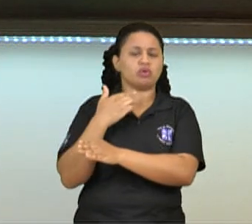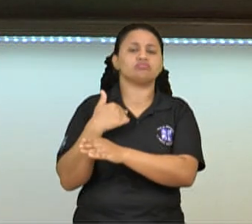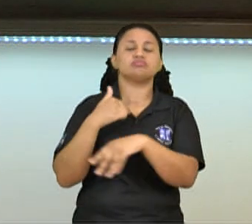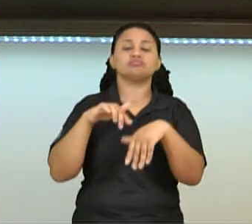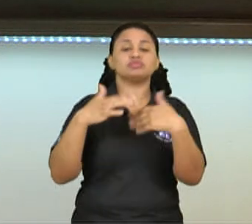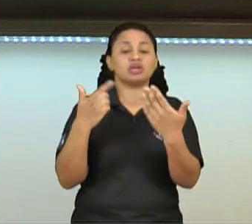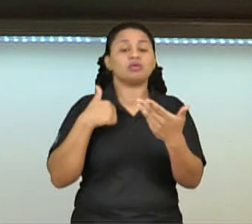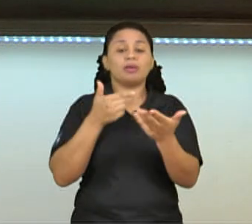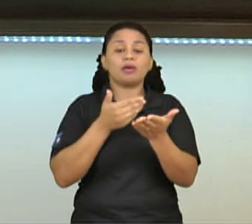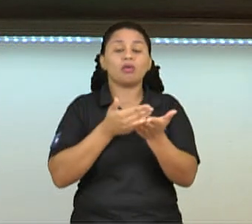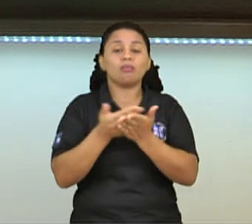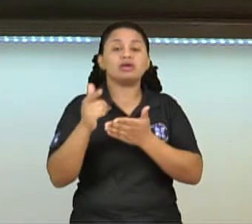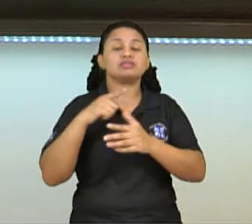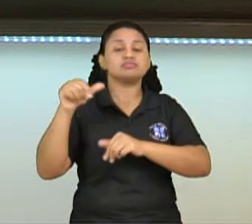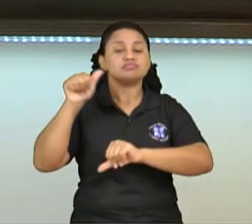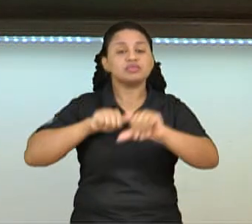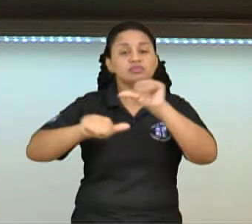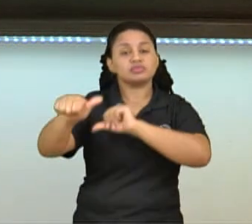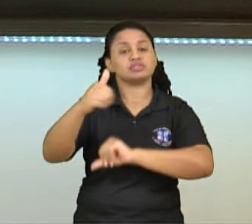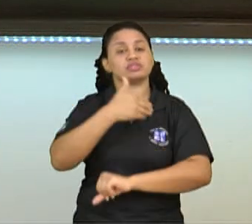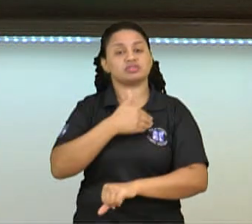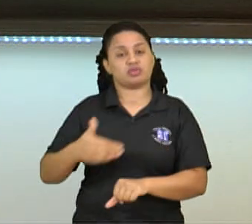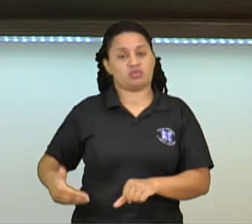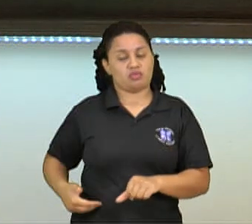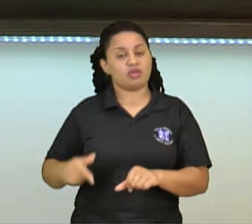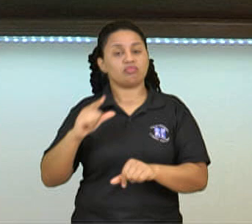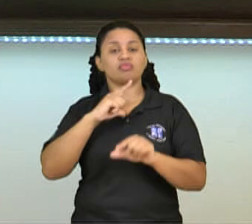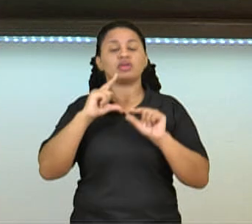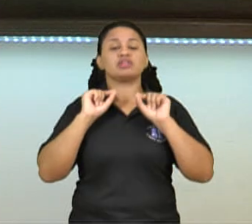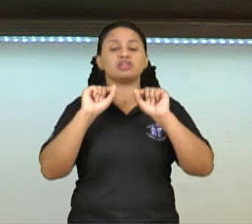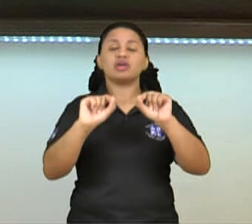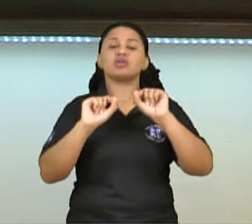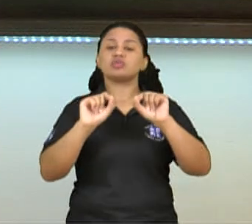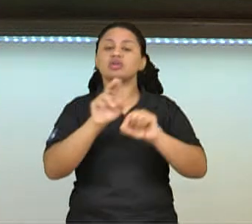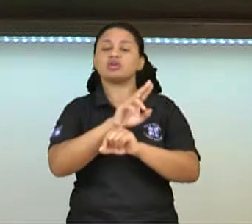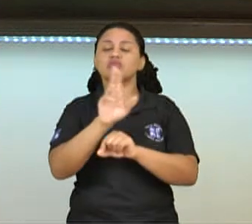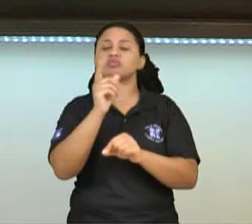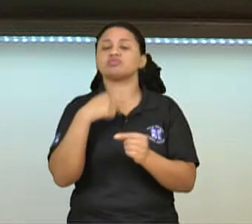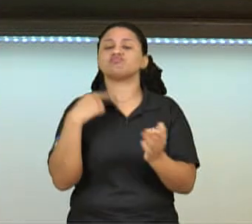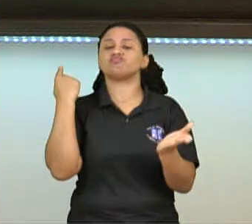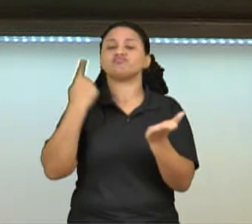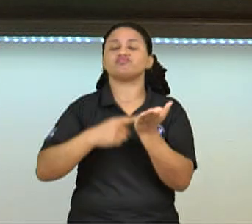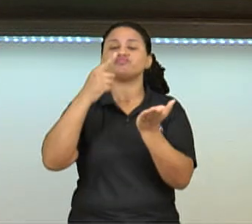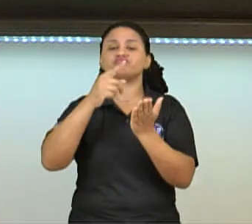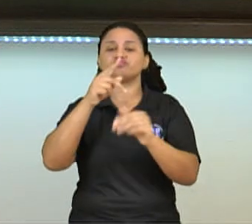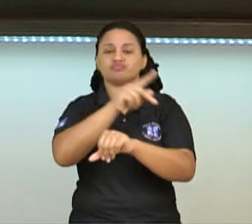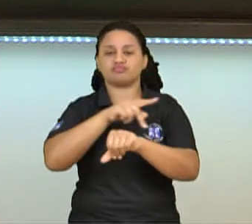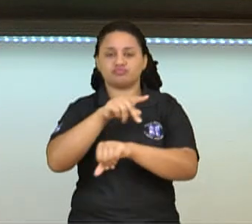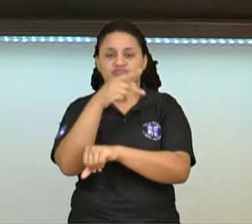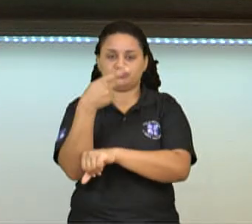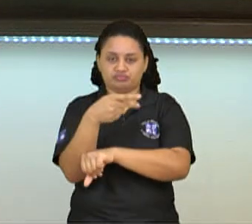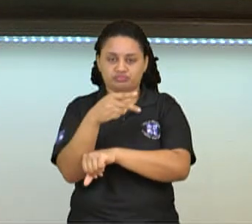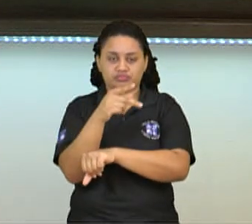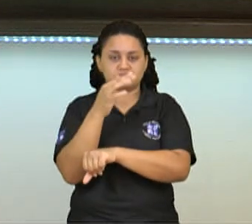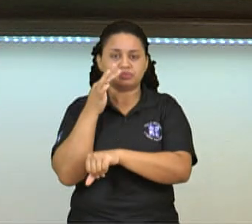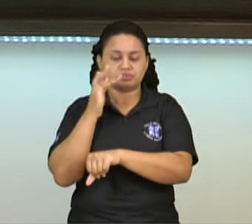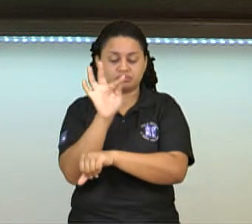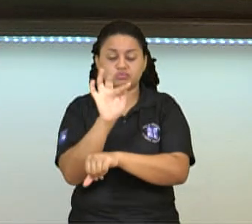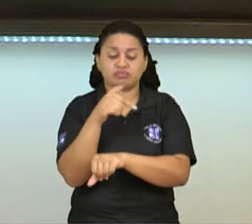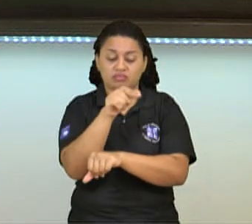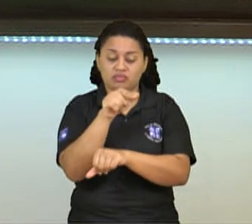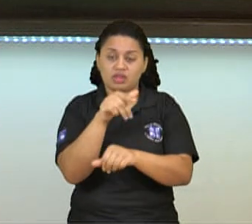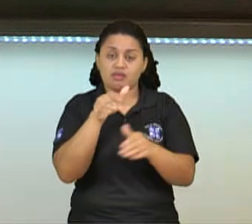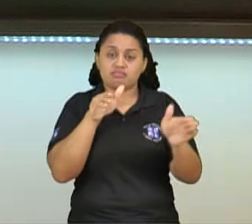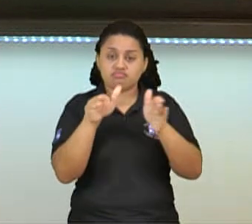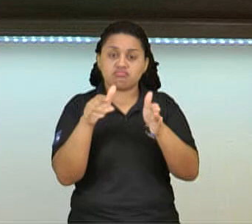vai ocorrer uma mudança de governo e nós vamos ter a instauração do chamada Convenção Nacional. Dentro da Convenção